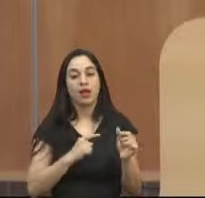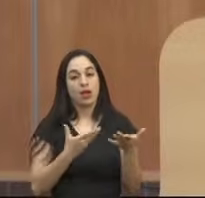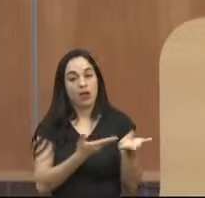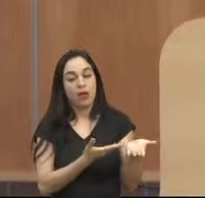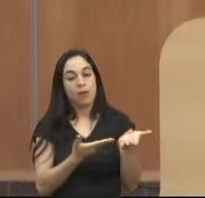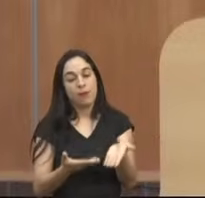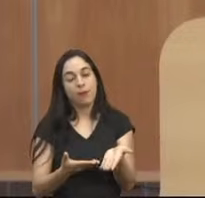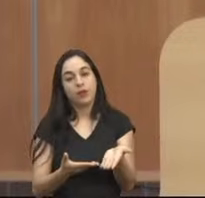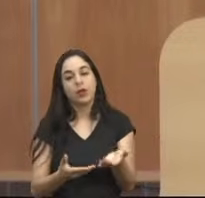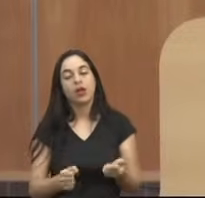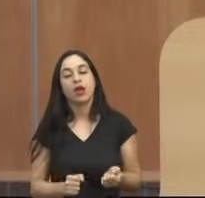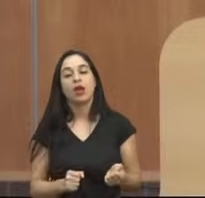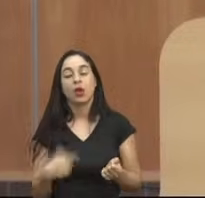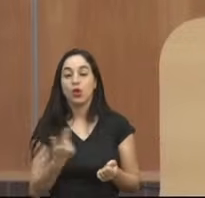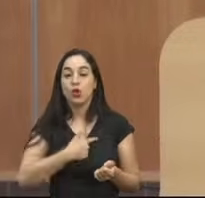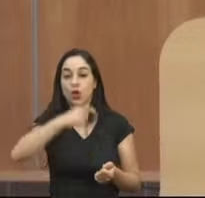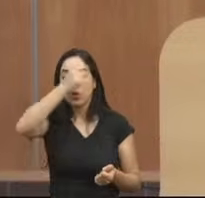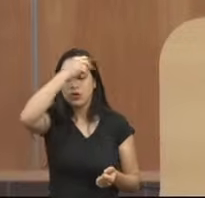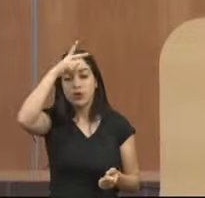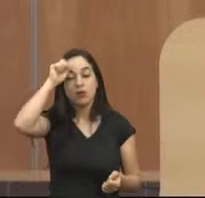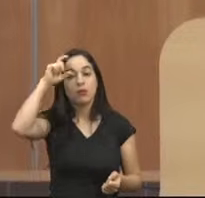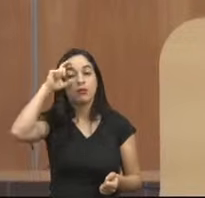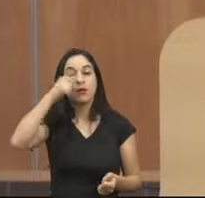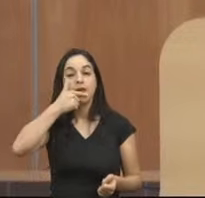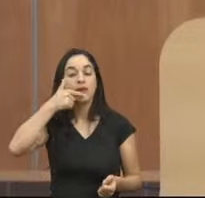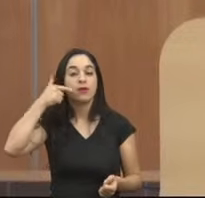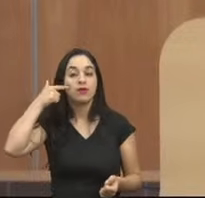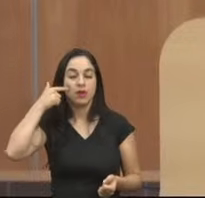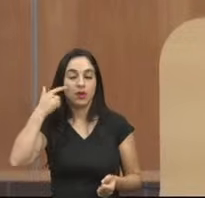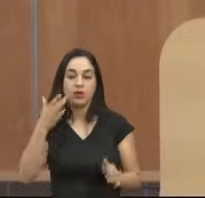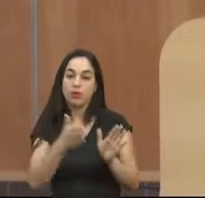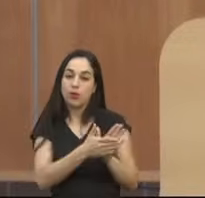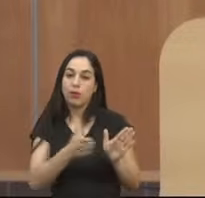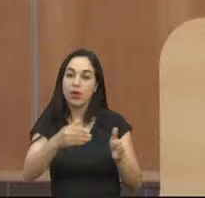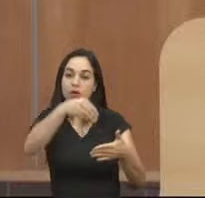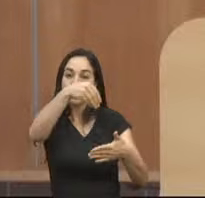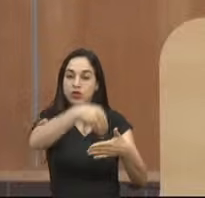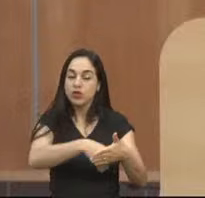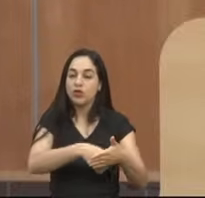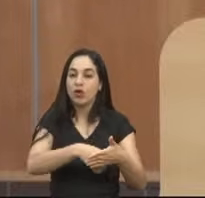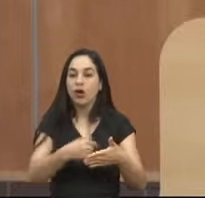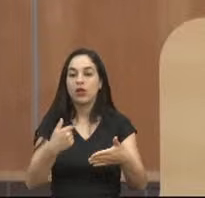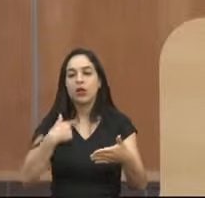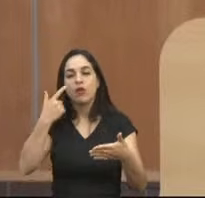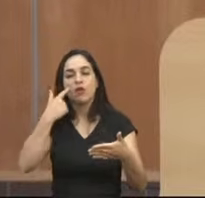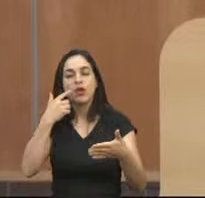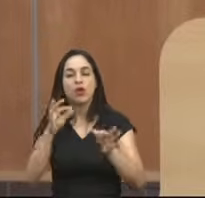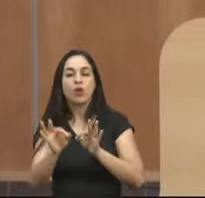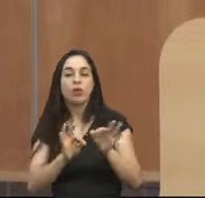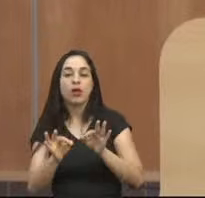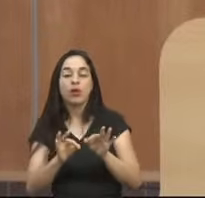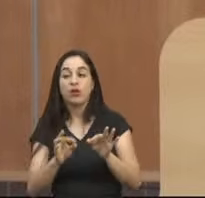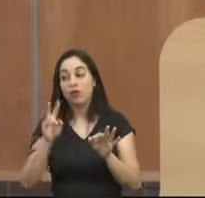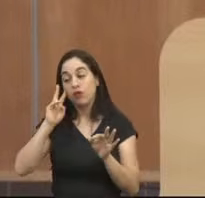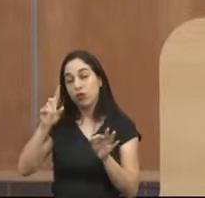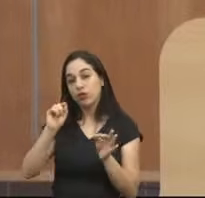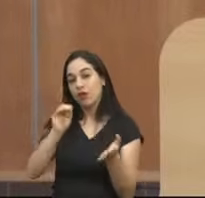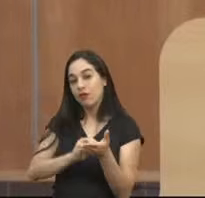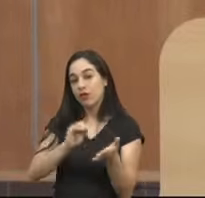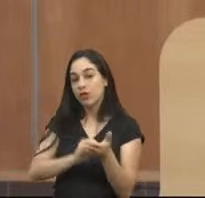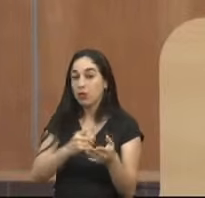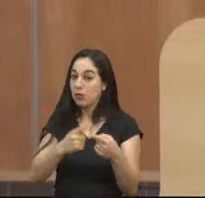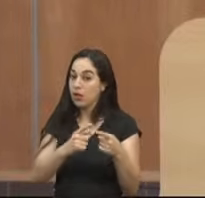Celso, que é o nosso prefeito, apresentou durante a eleição, vi o que estava faltando no PPA, porque, mais uma vez, isso não vai voltar a